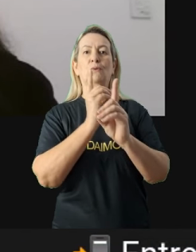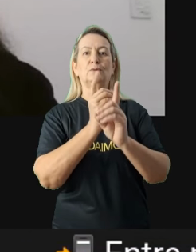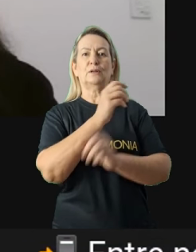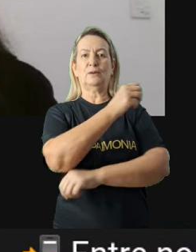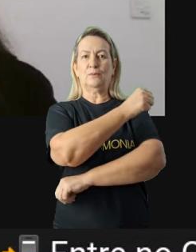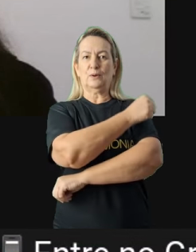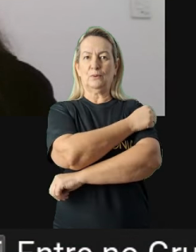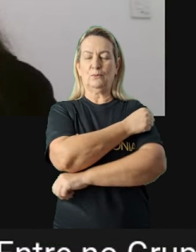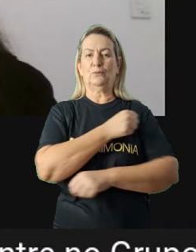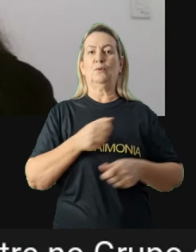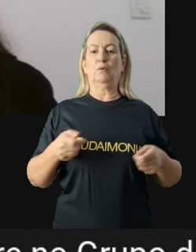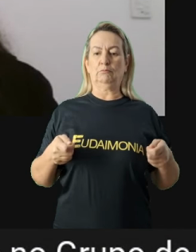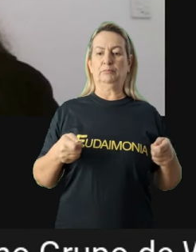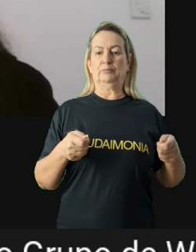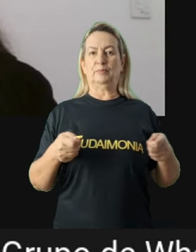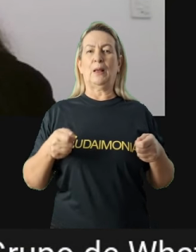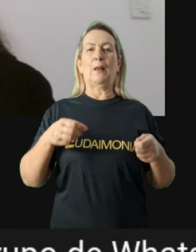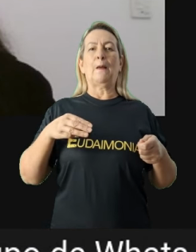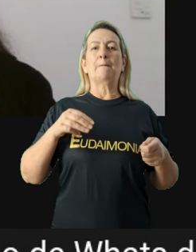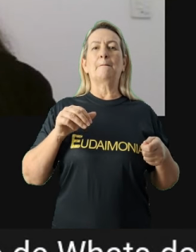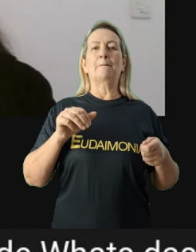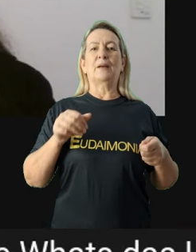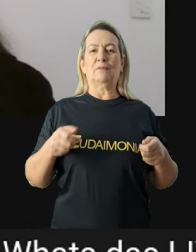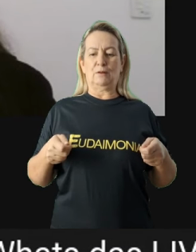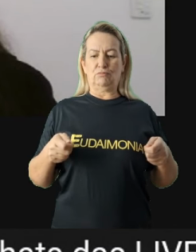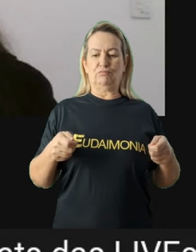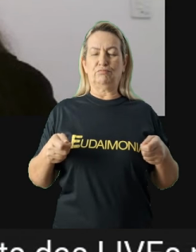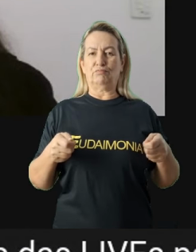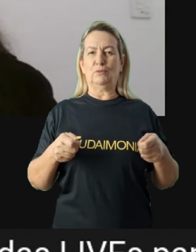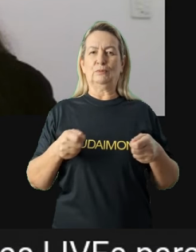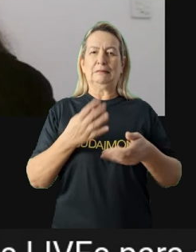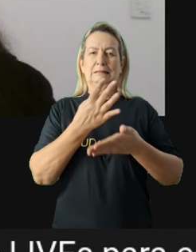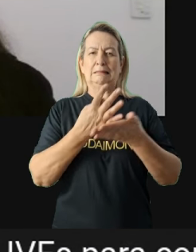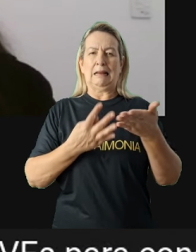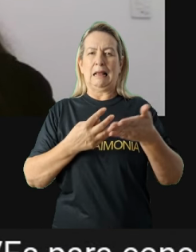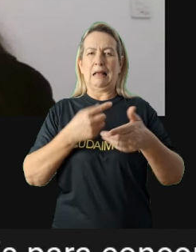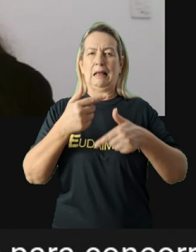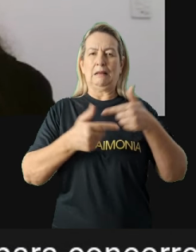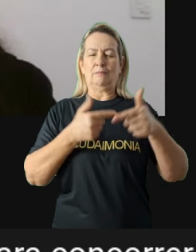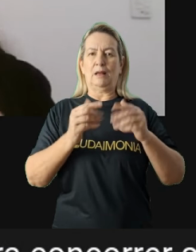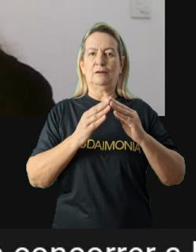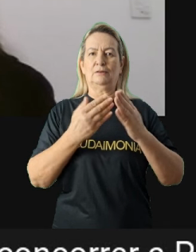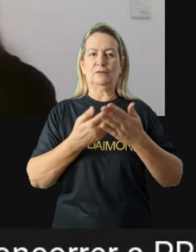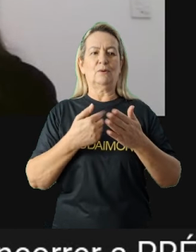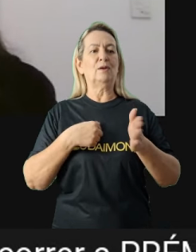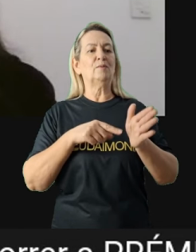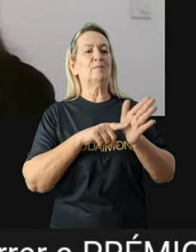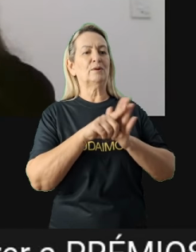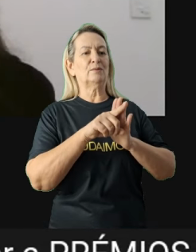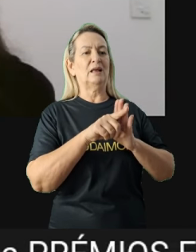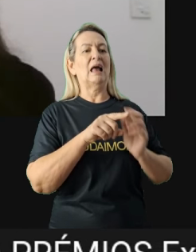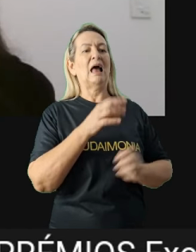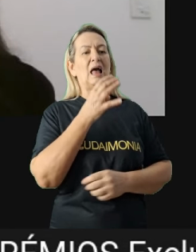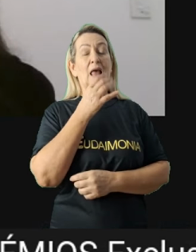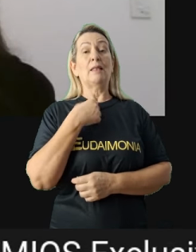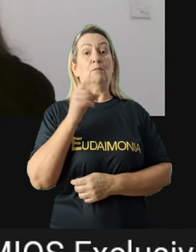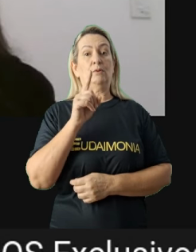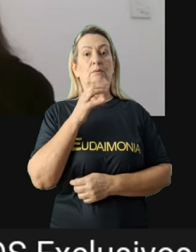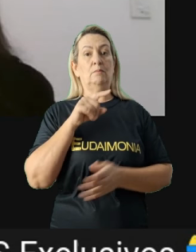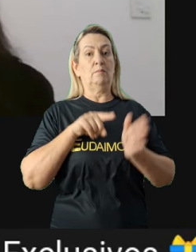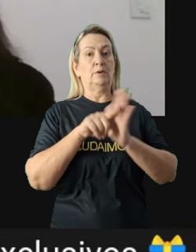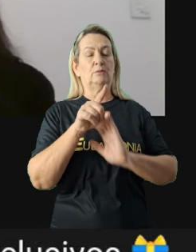ensino, acho que fundamental, carregando uma maquete na mão, né? E eu achei bacana aquilo. Eu falei